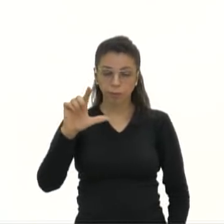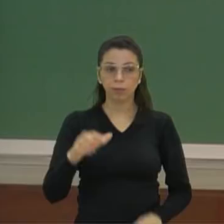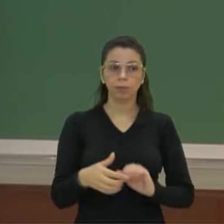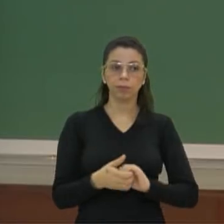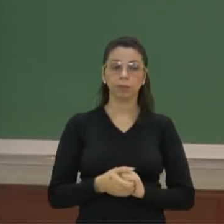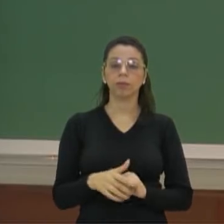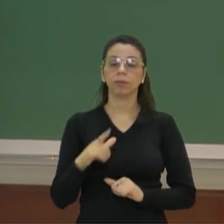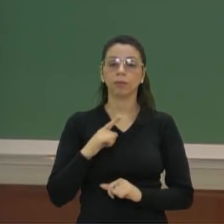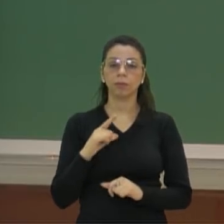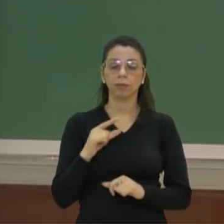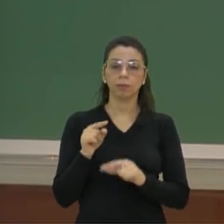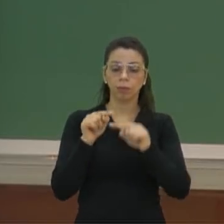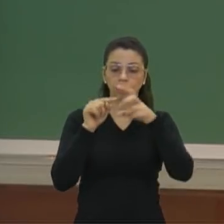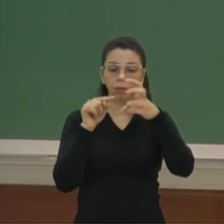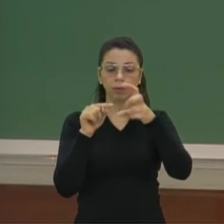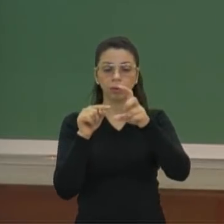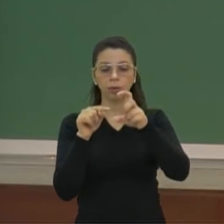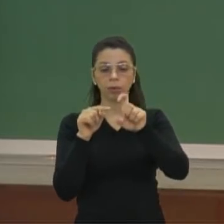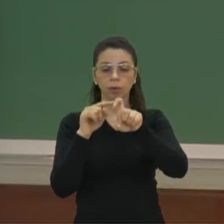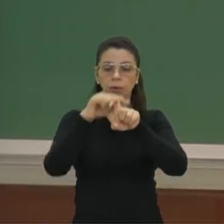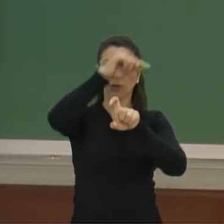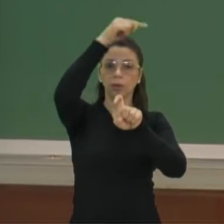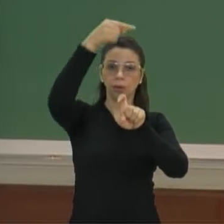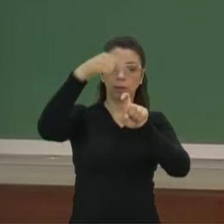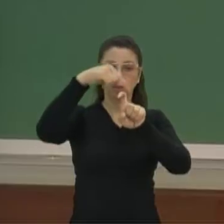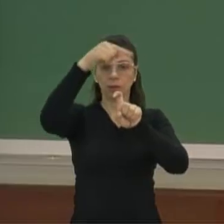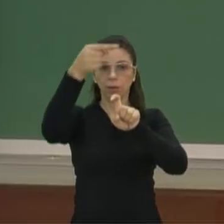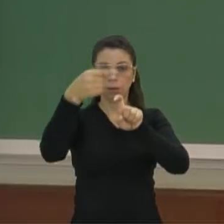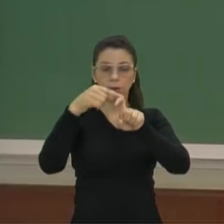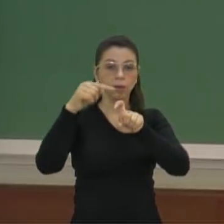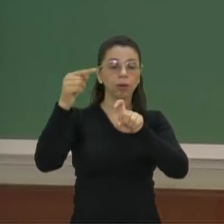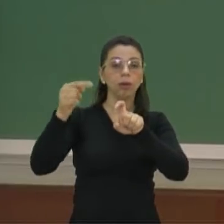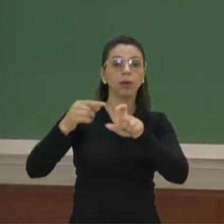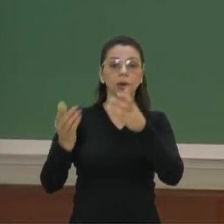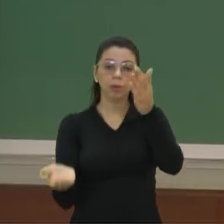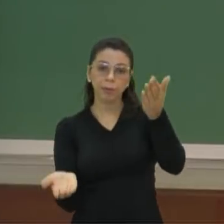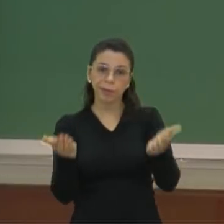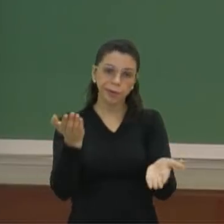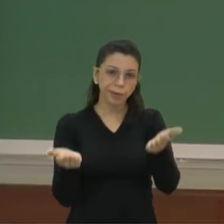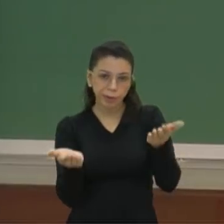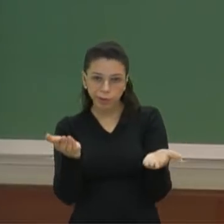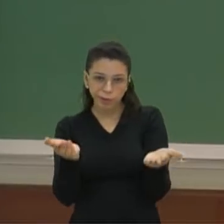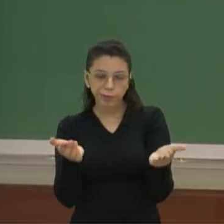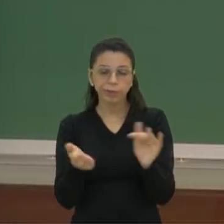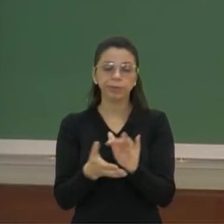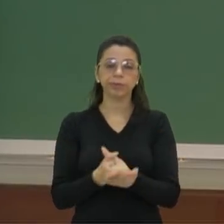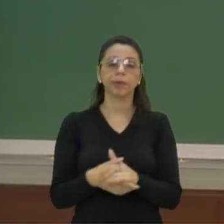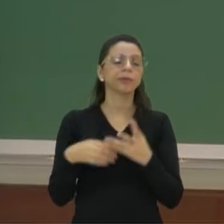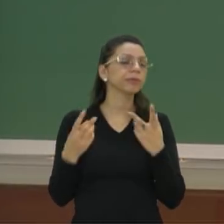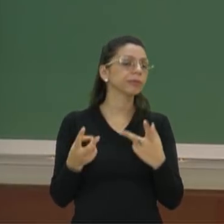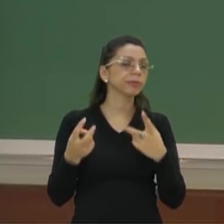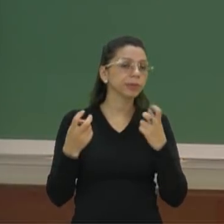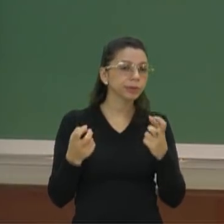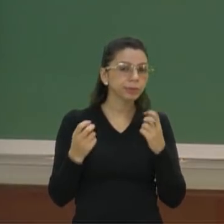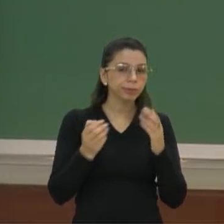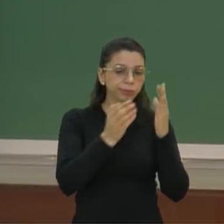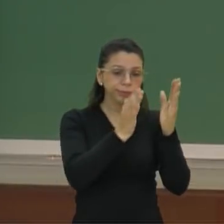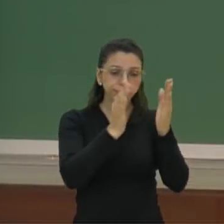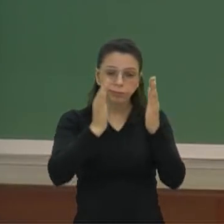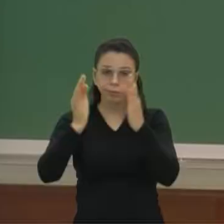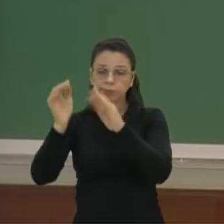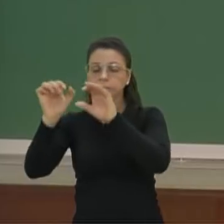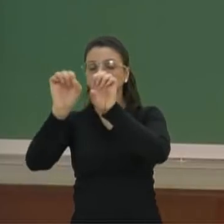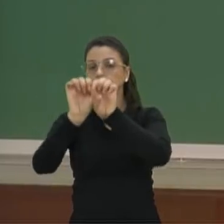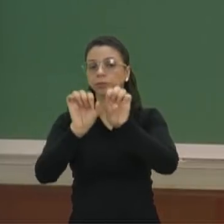canais semicirculares relacionados ao equilíbrio. Então, percebam como essas estruturas